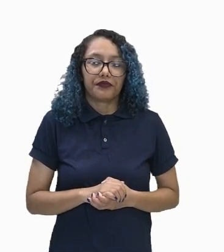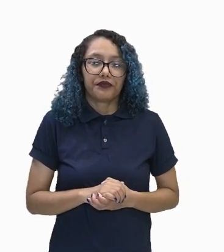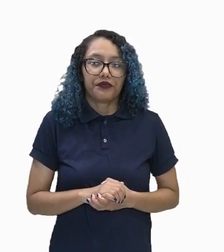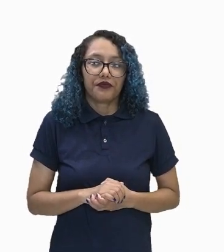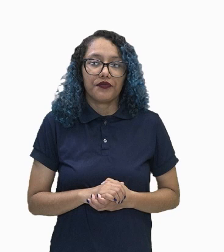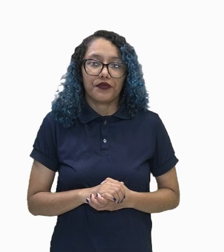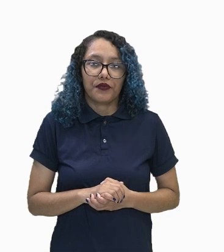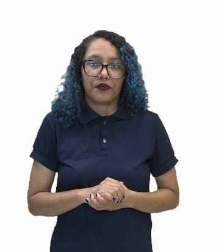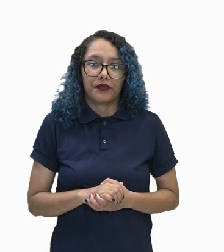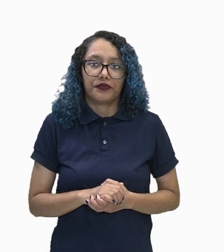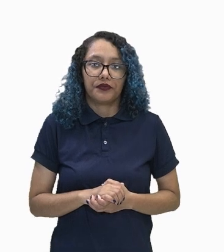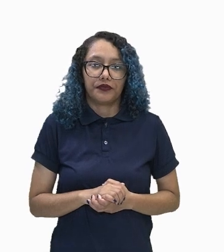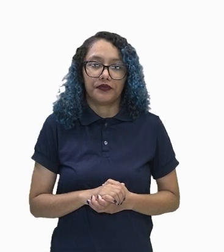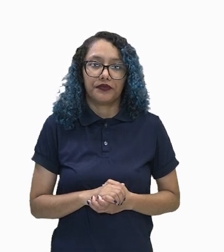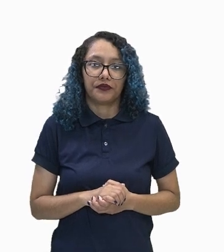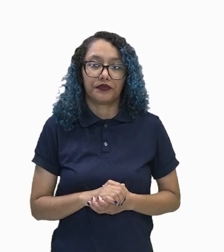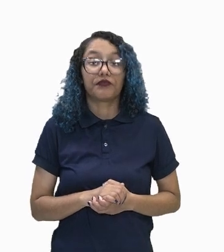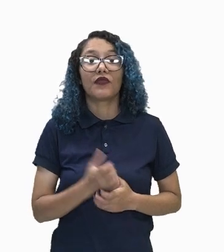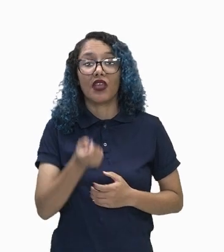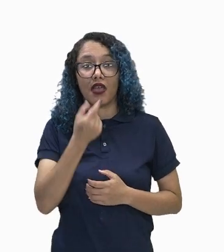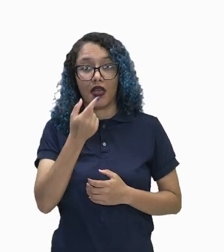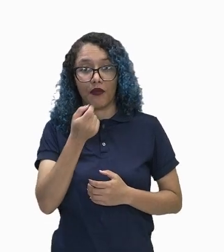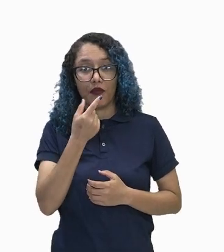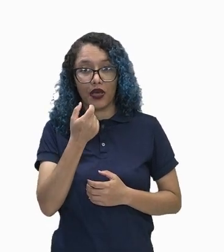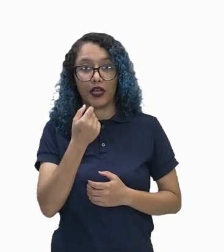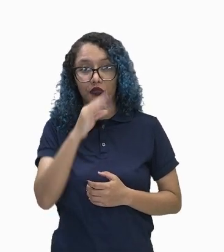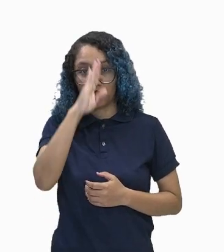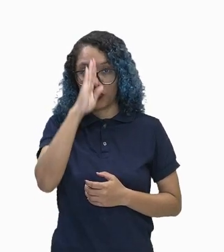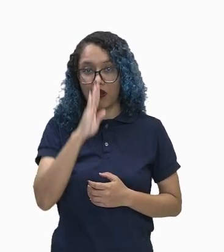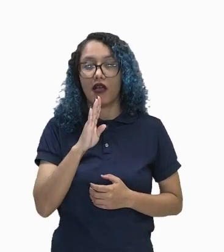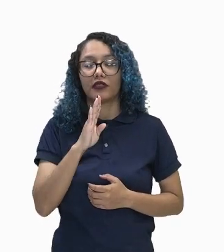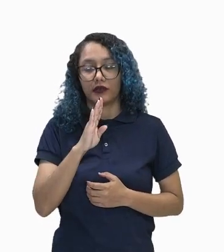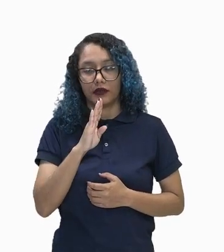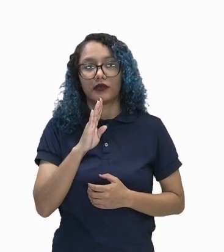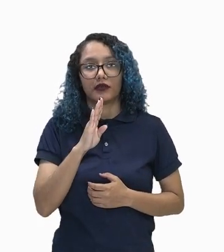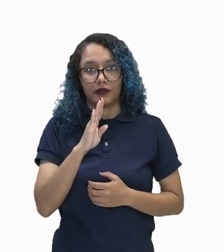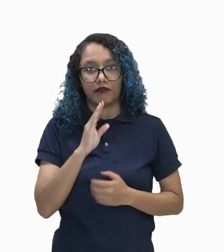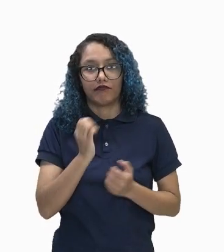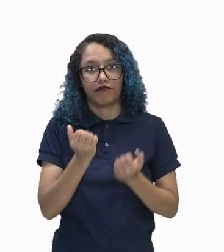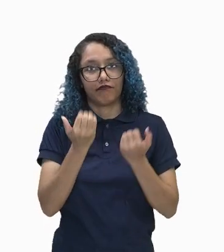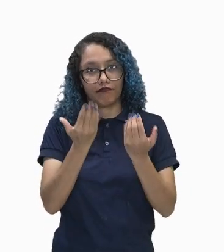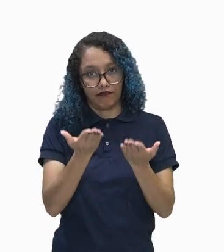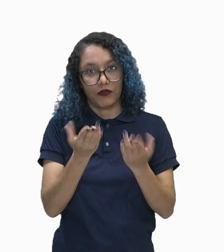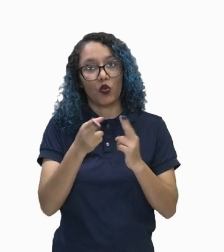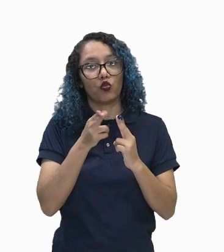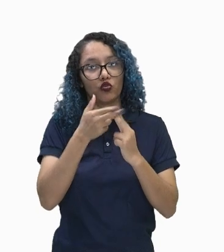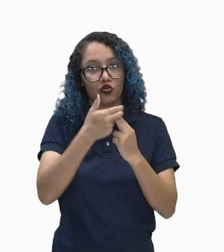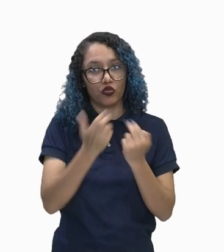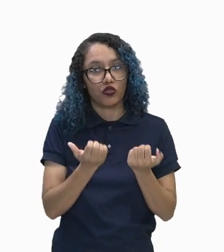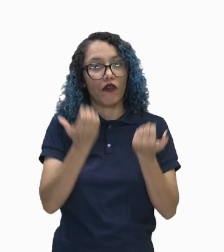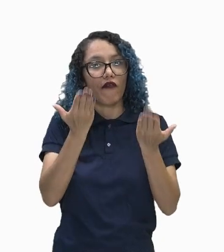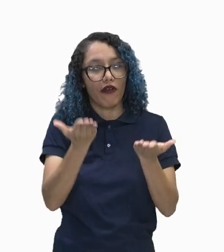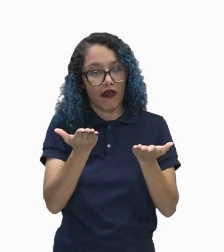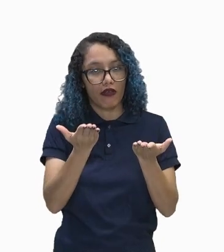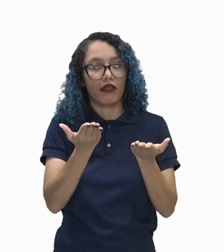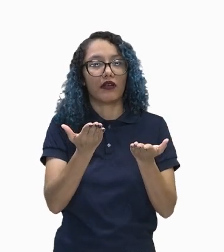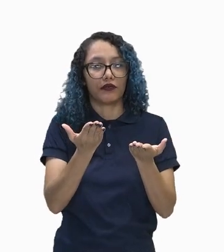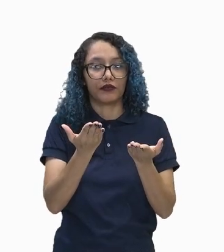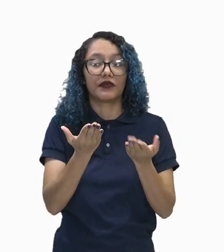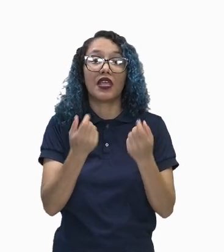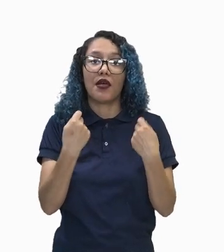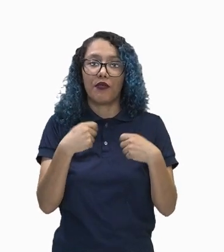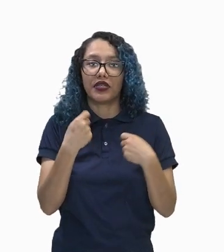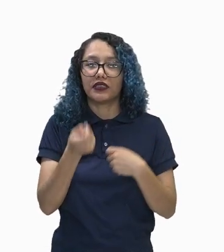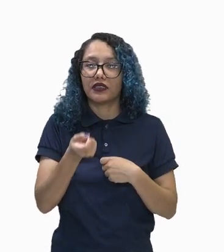efavirenz, que são medicamentos gratuitamente, né, fornecidos pelo SUS e devem ser